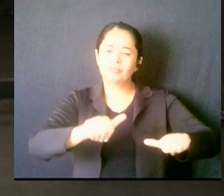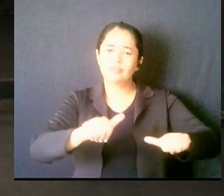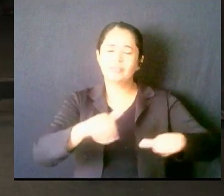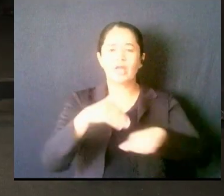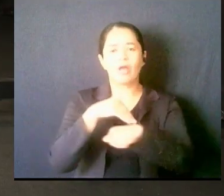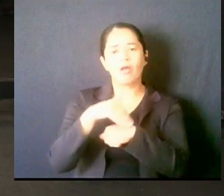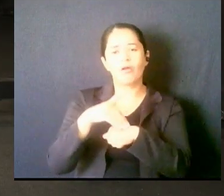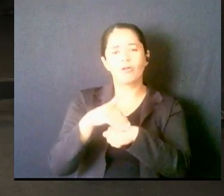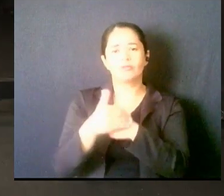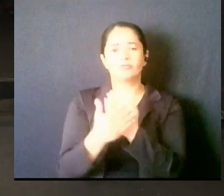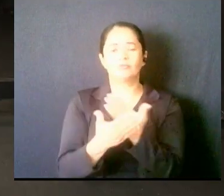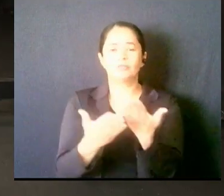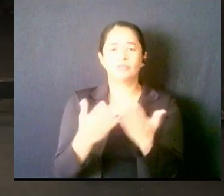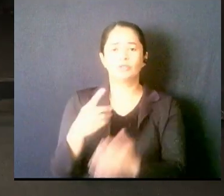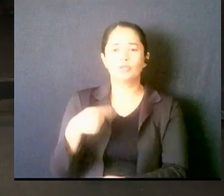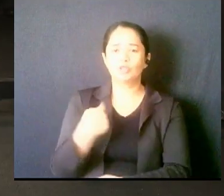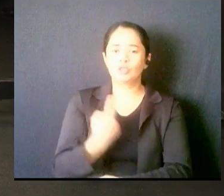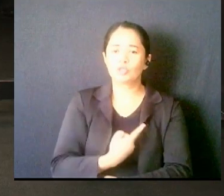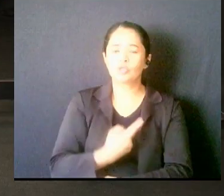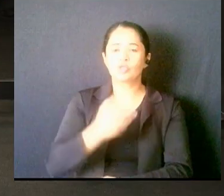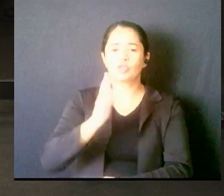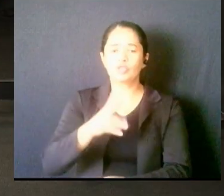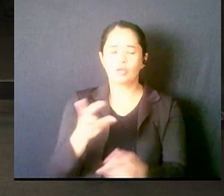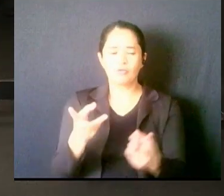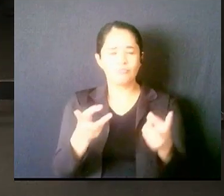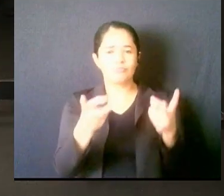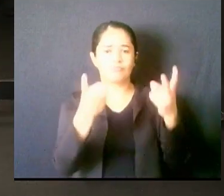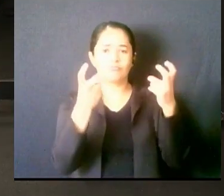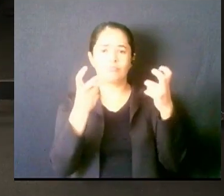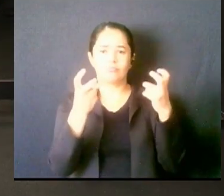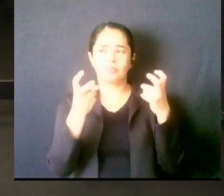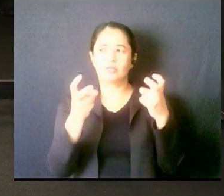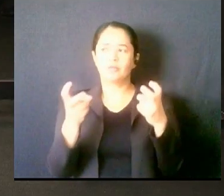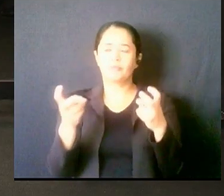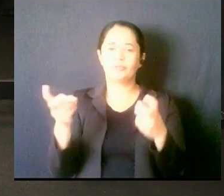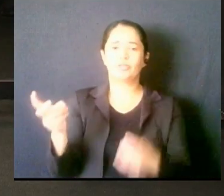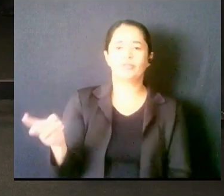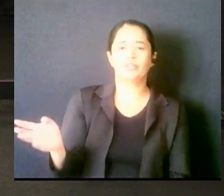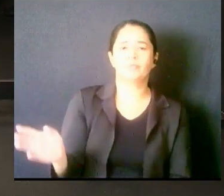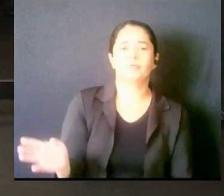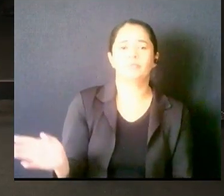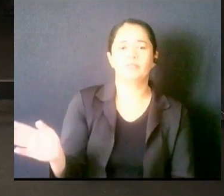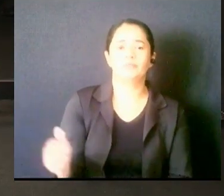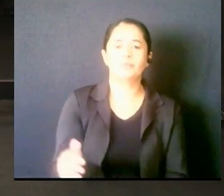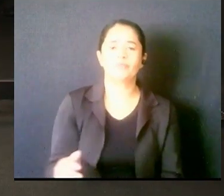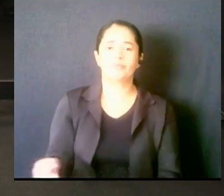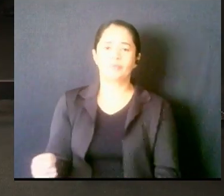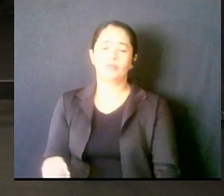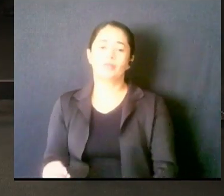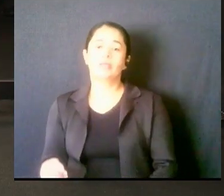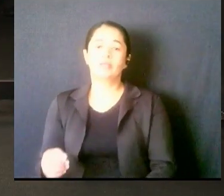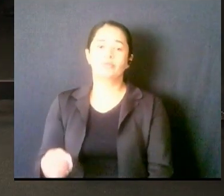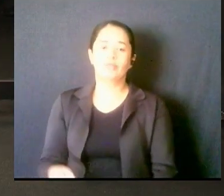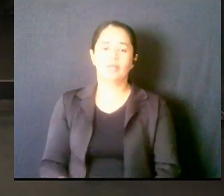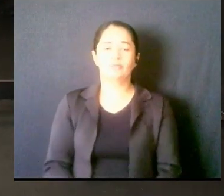nós observamos ali no depoimento, ela fala que se tivesse acontecido essa